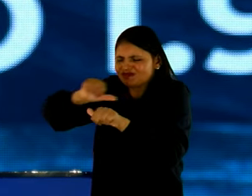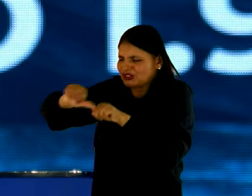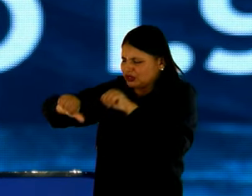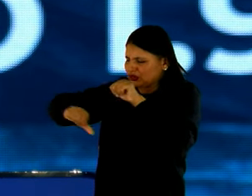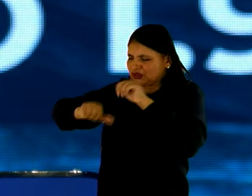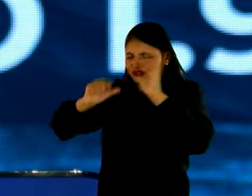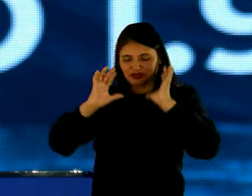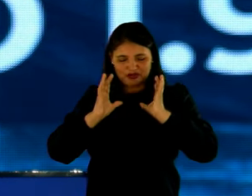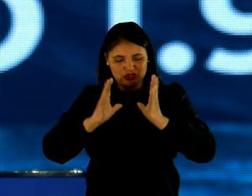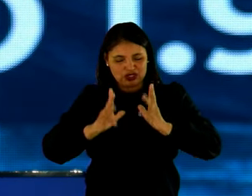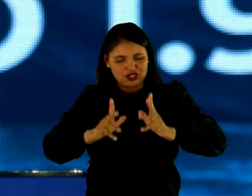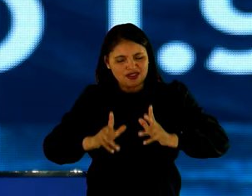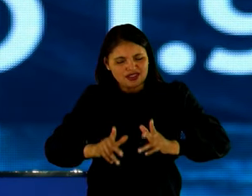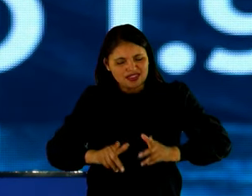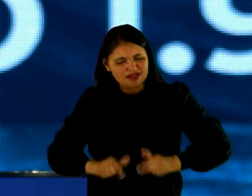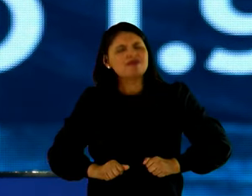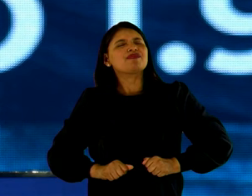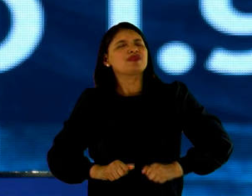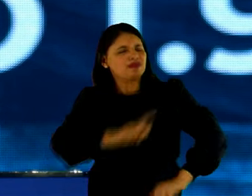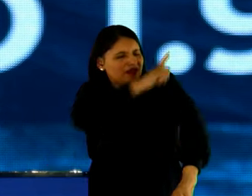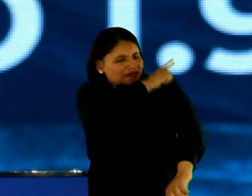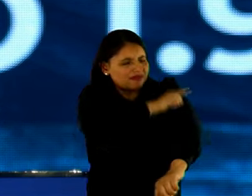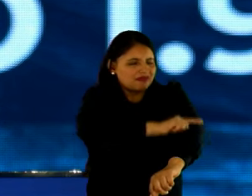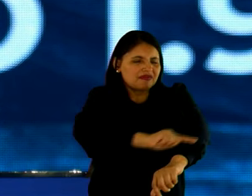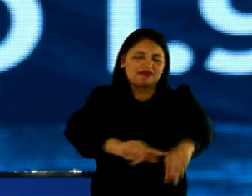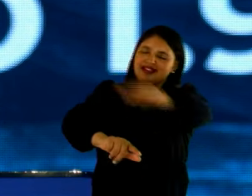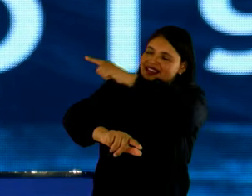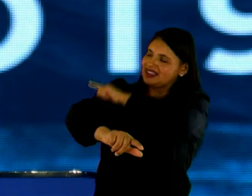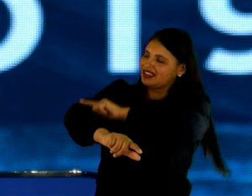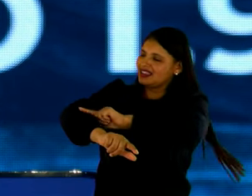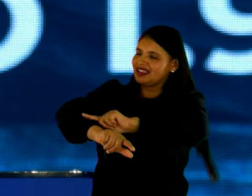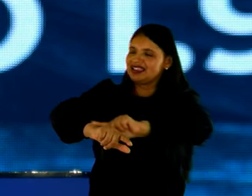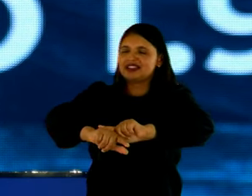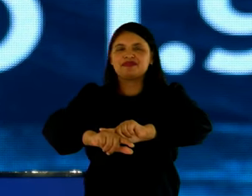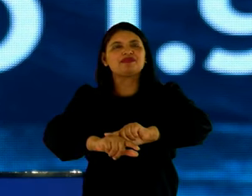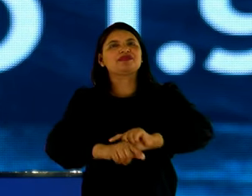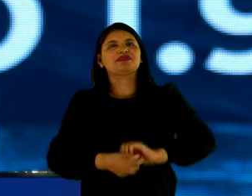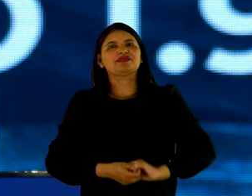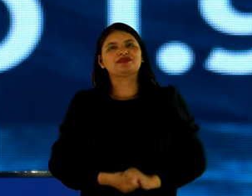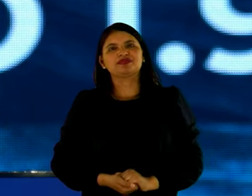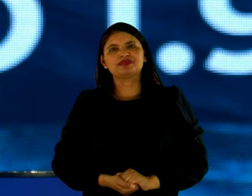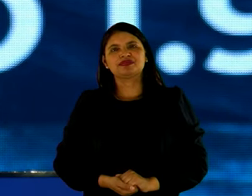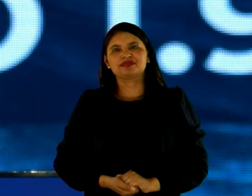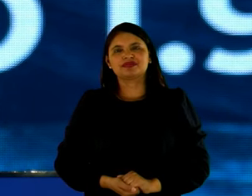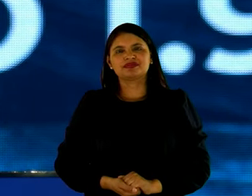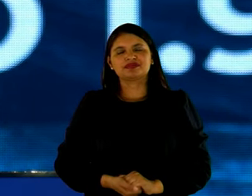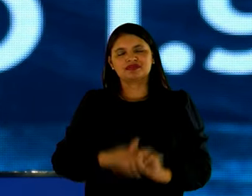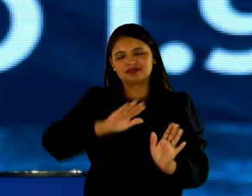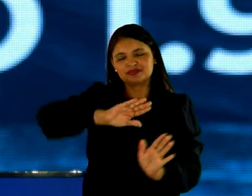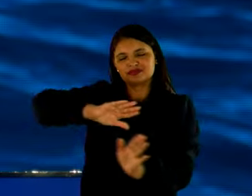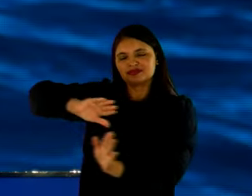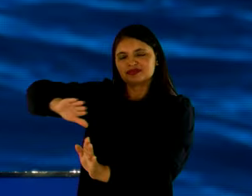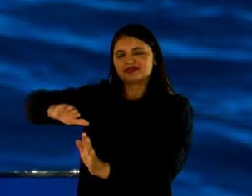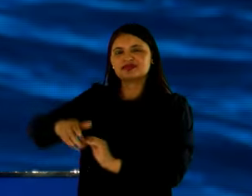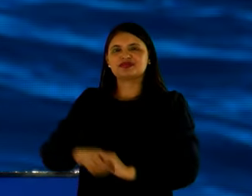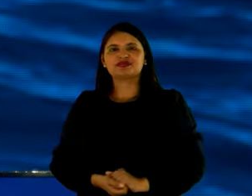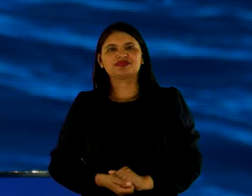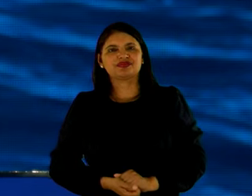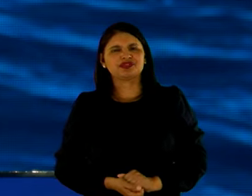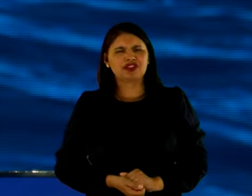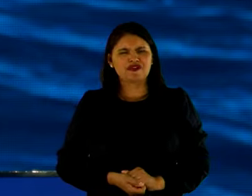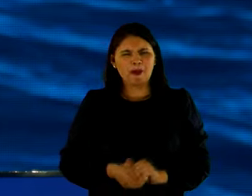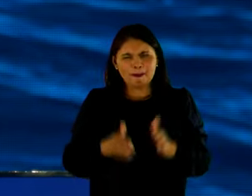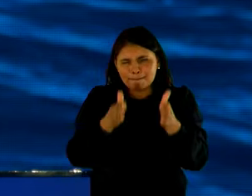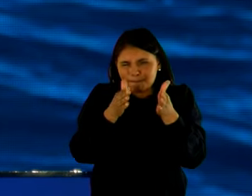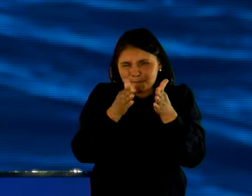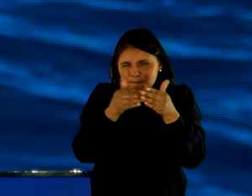lavado no sangue de Jesus Cristo. Posso pedir uma coisa para você? Não gosto de ficar fazendo muito